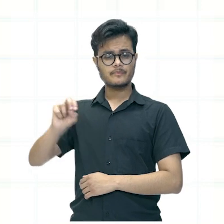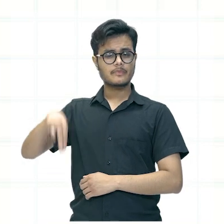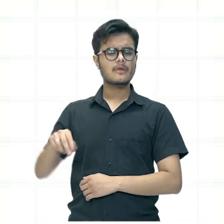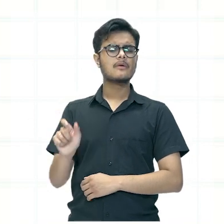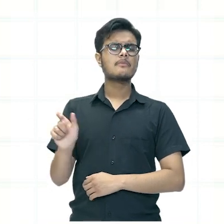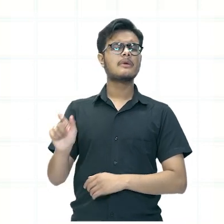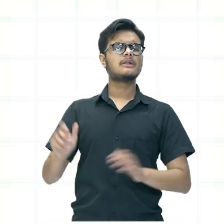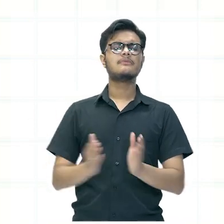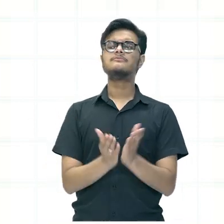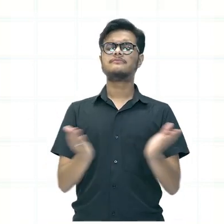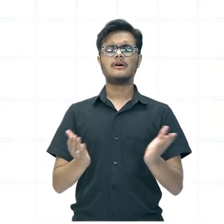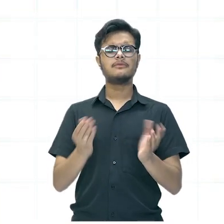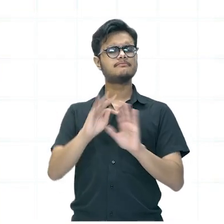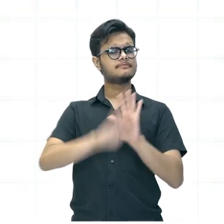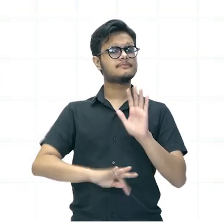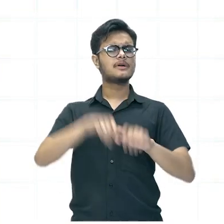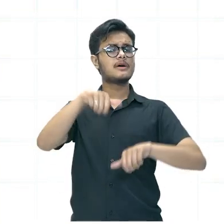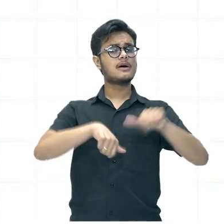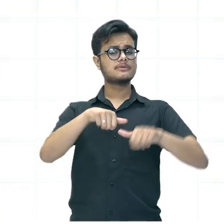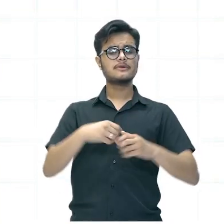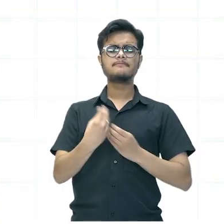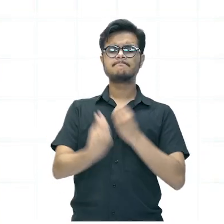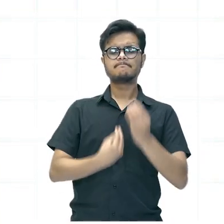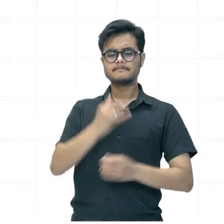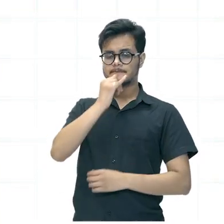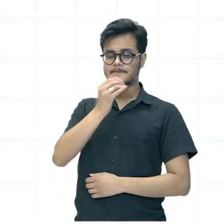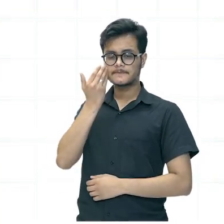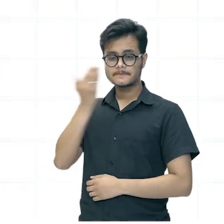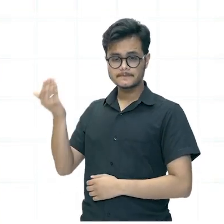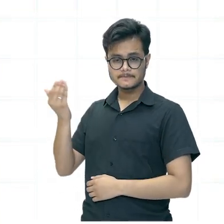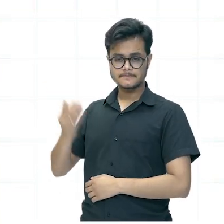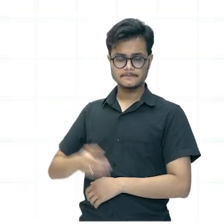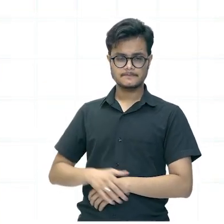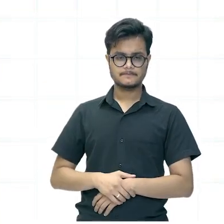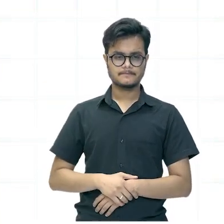A gente pode conferir lá no texto? Vamos lá dar uma olhada junto comigo.